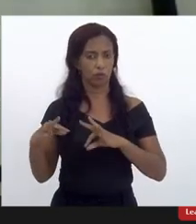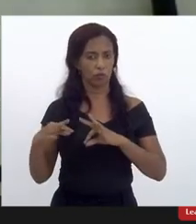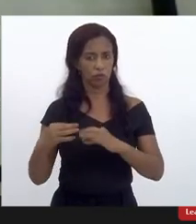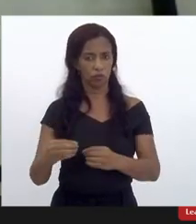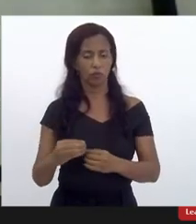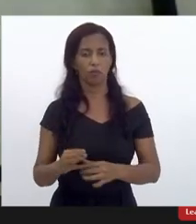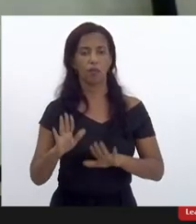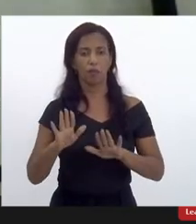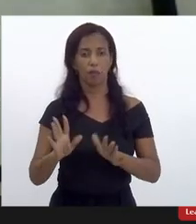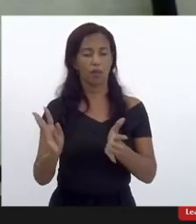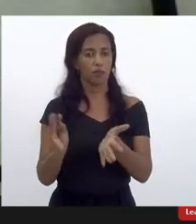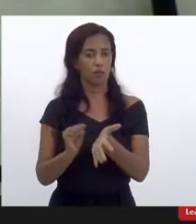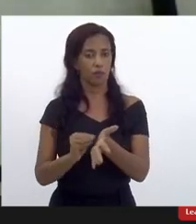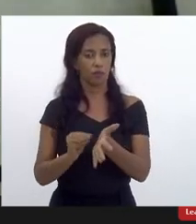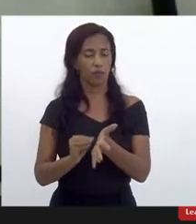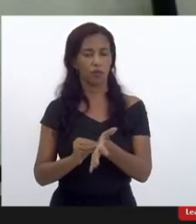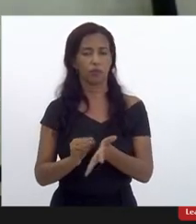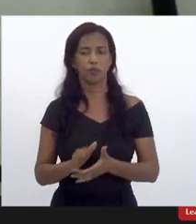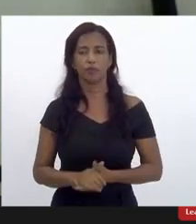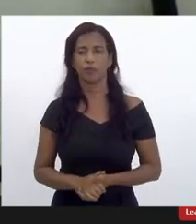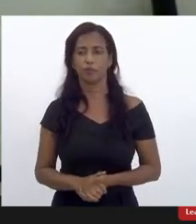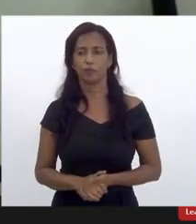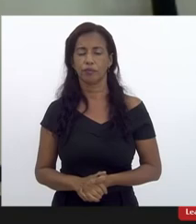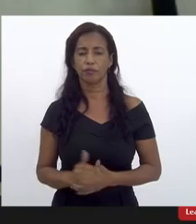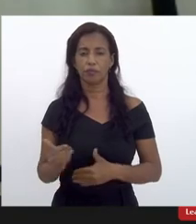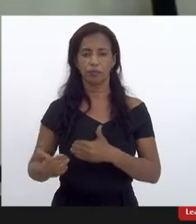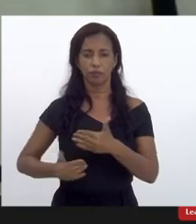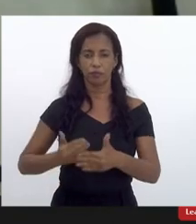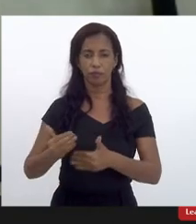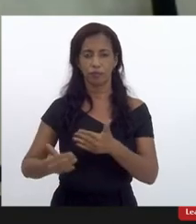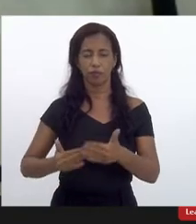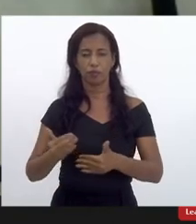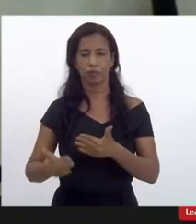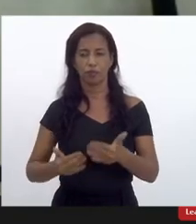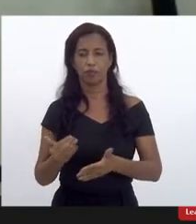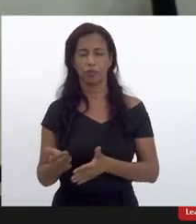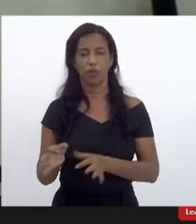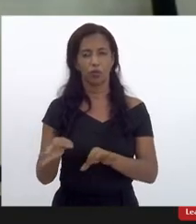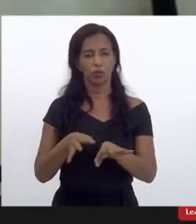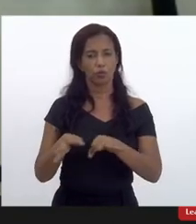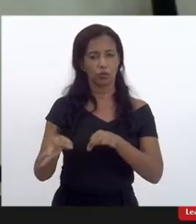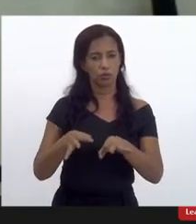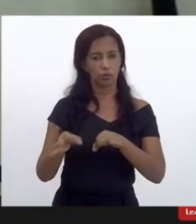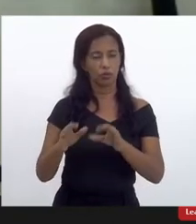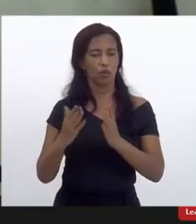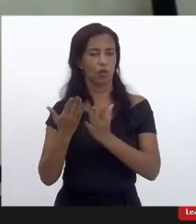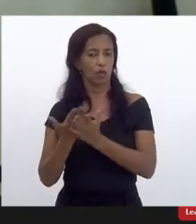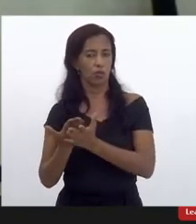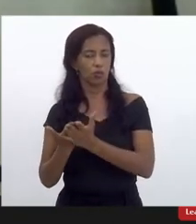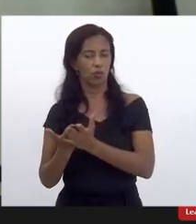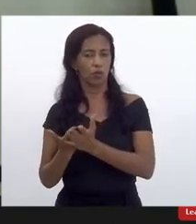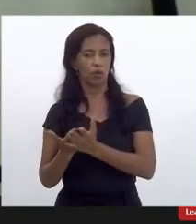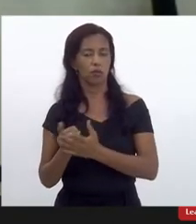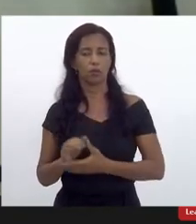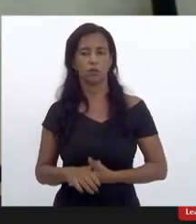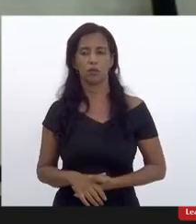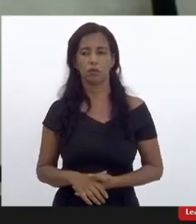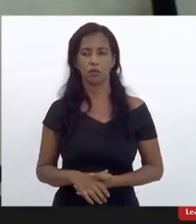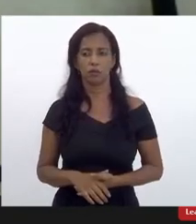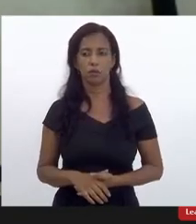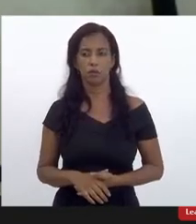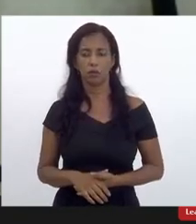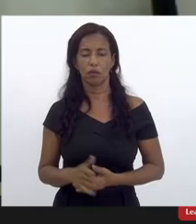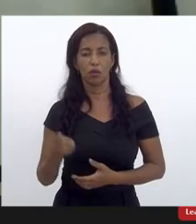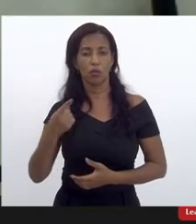integralidade, mas ainda estamos nesse processo de organizar a escola em função